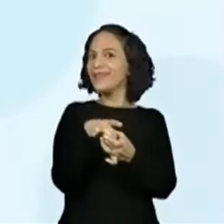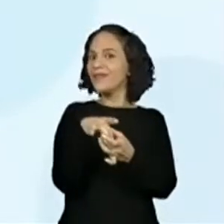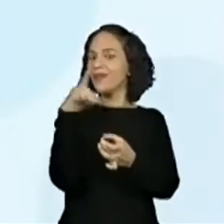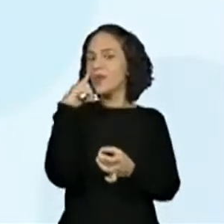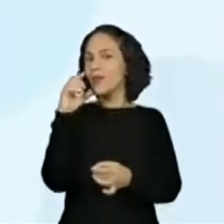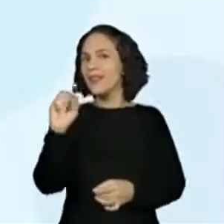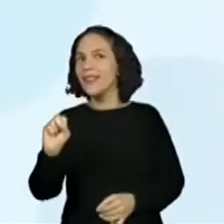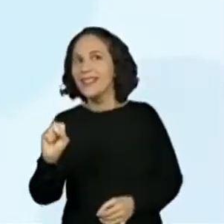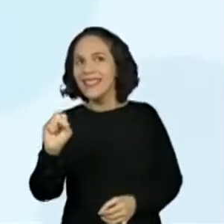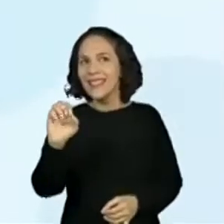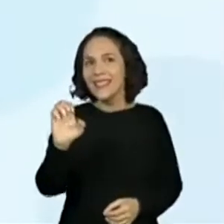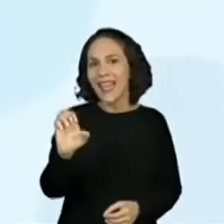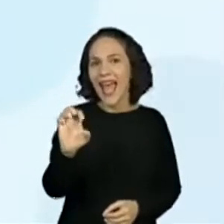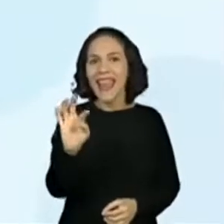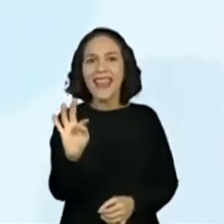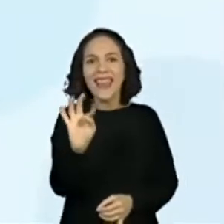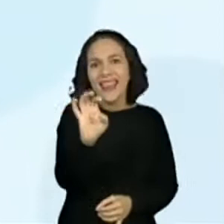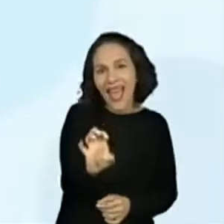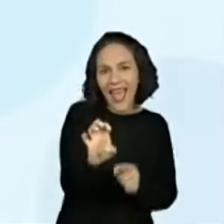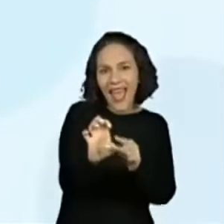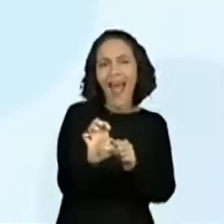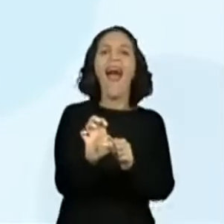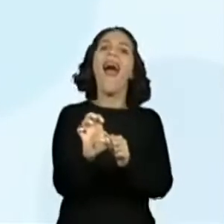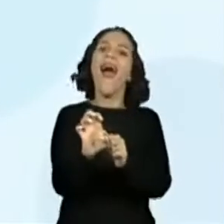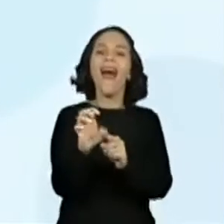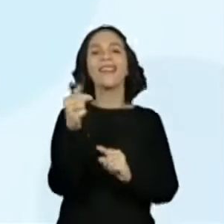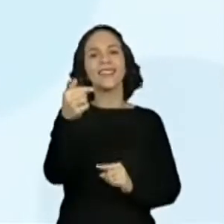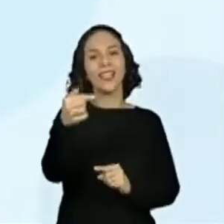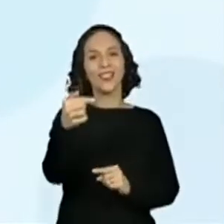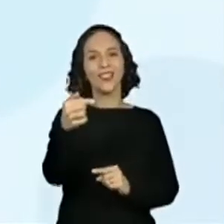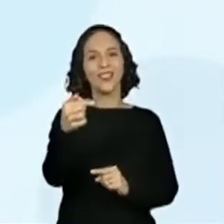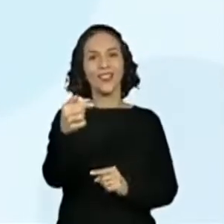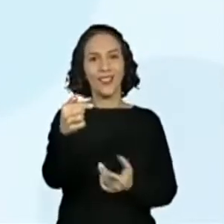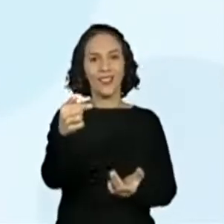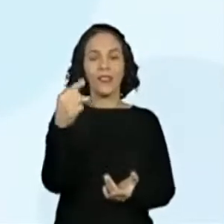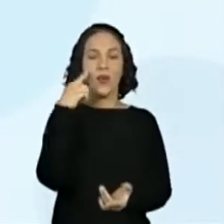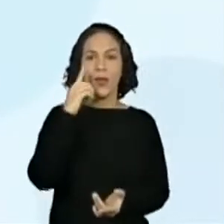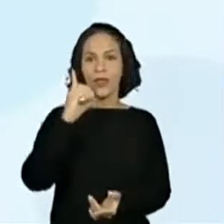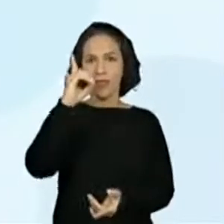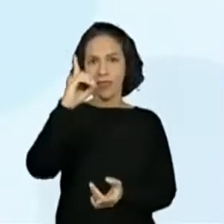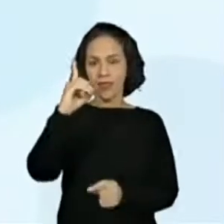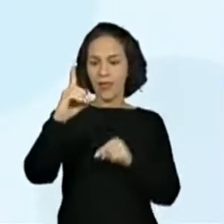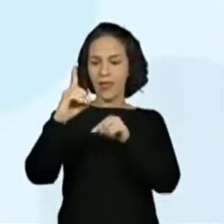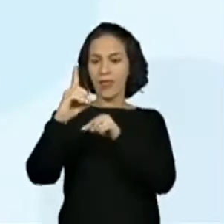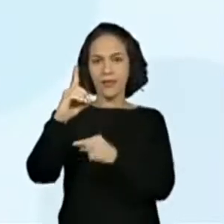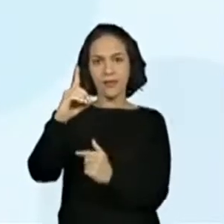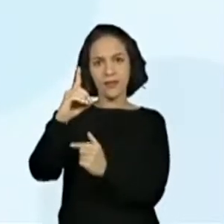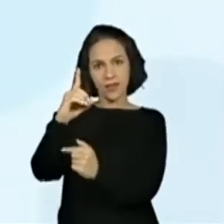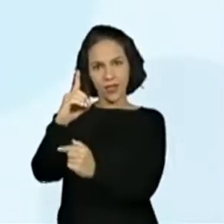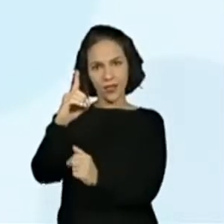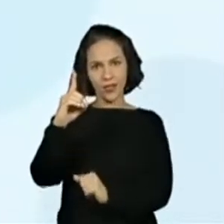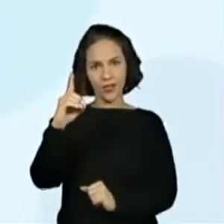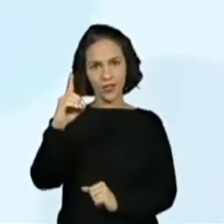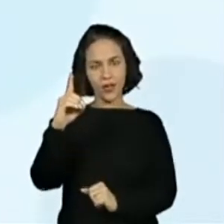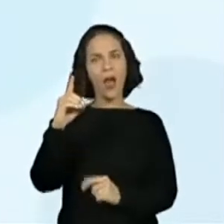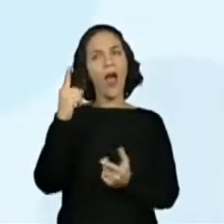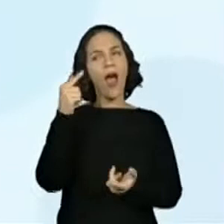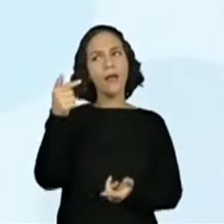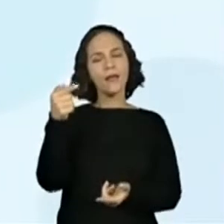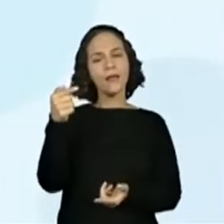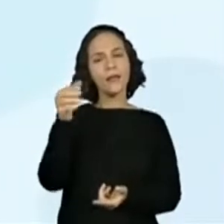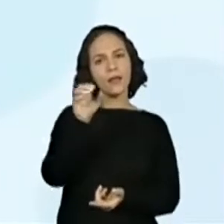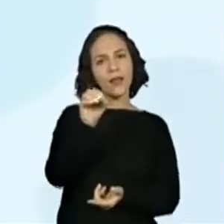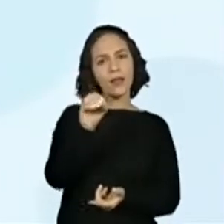7, 70. Então, eu sei que é o 7 na posição da dezena, então é o 7 e o 0, então é